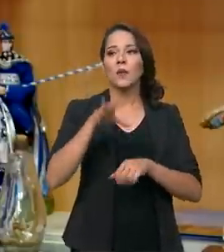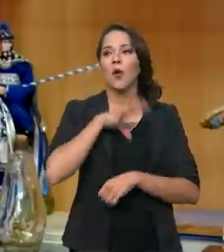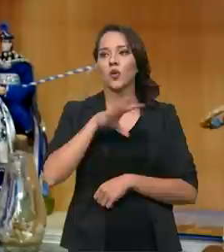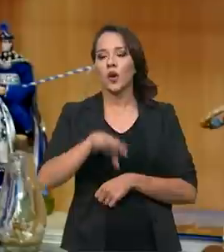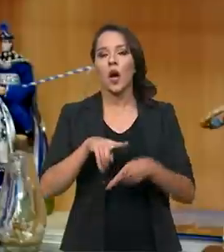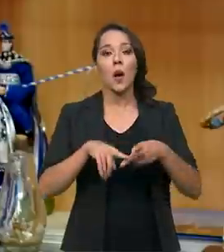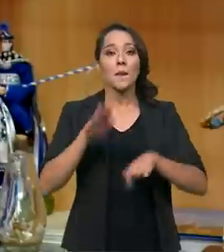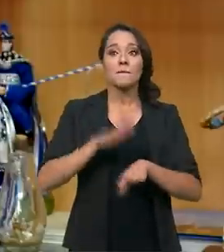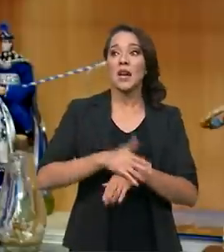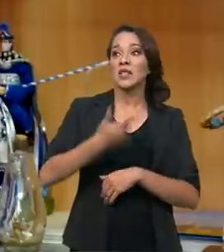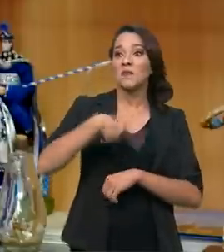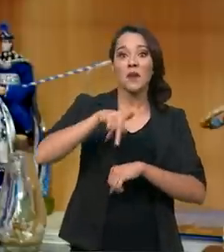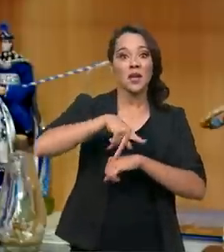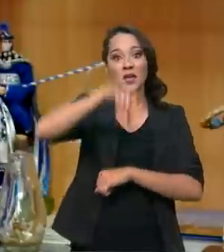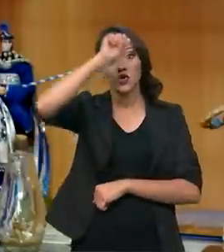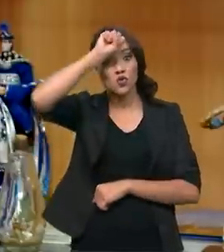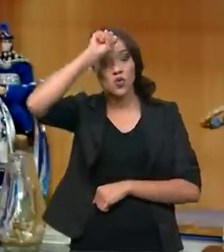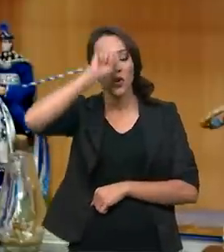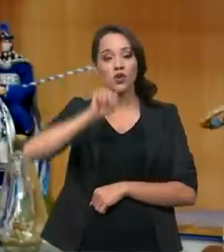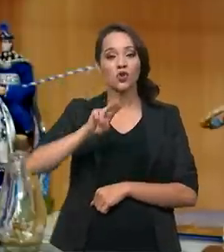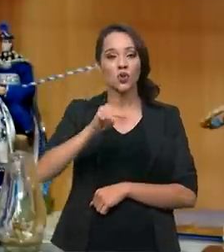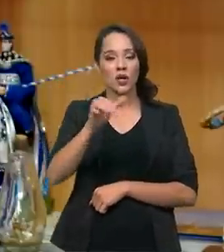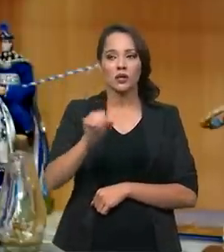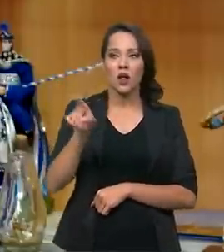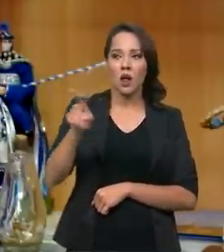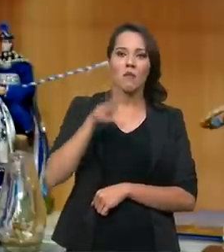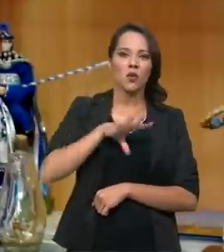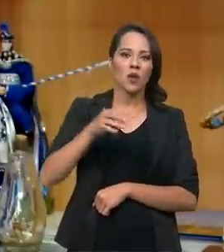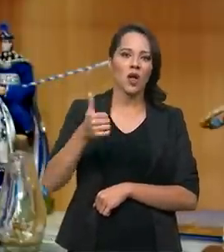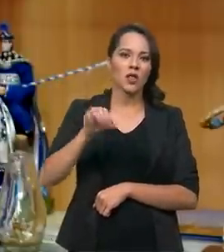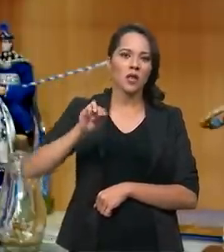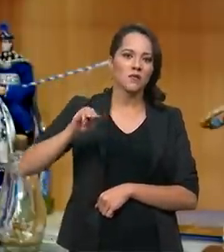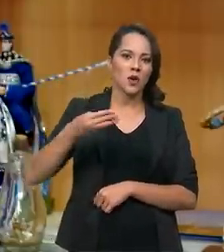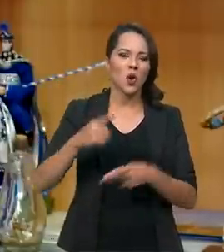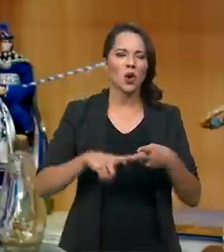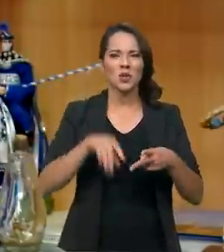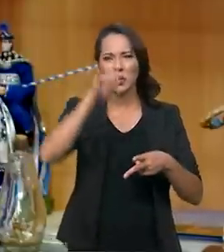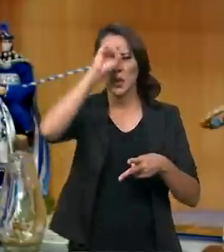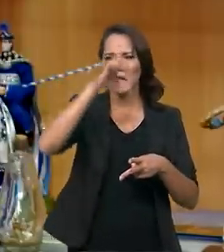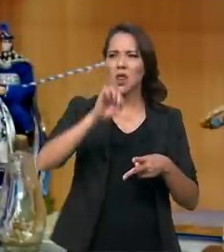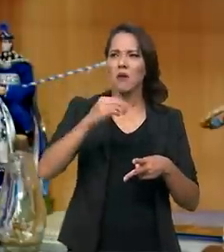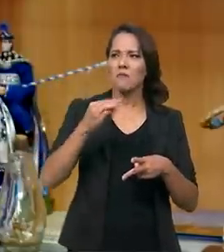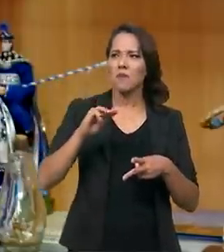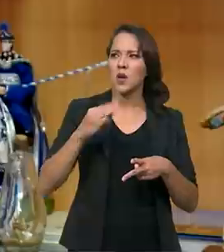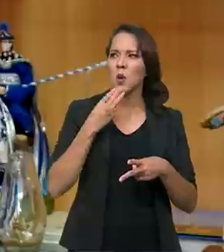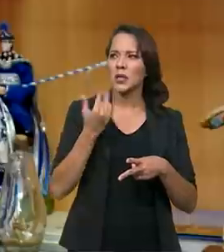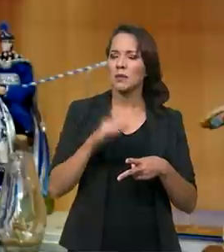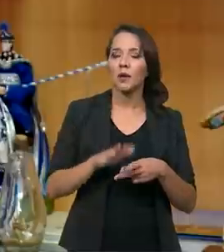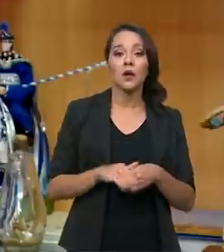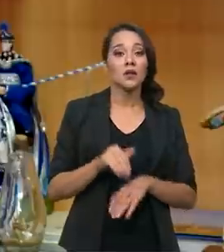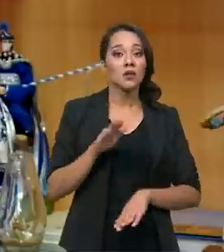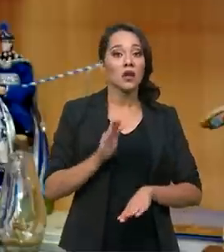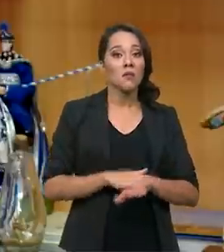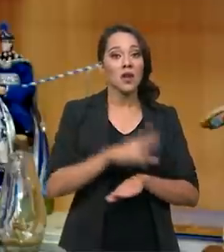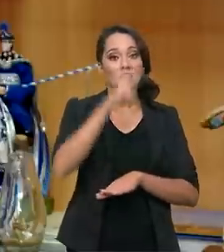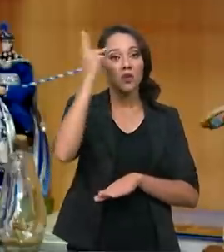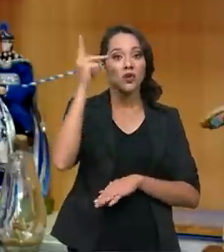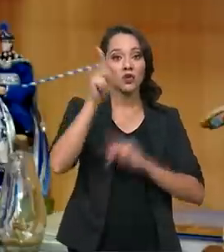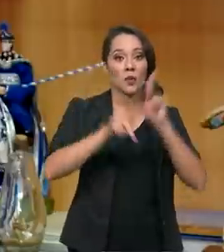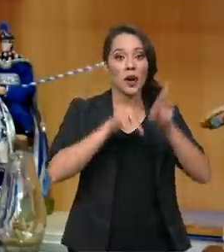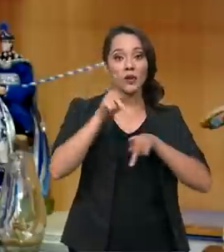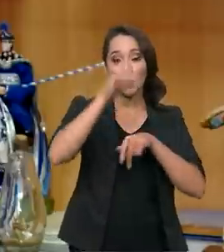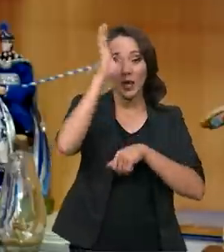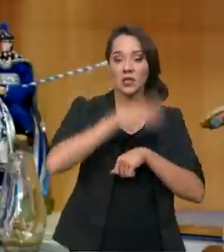mais do que uma Suíça por exemplo Portugal 10 milhões de habitantes Suíça 9 mil e nove milhões e meio então nós moramos mais exigente